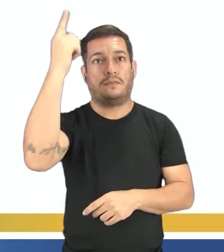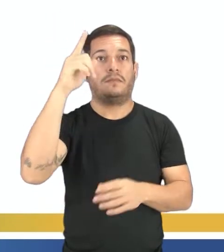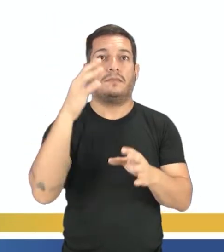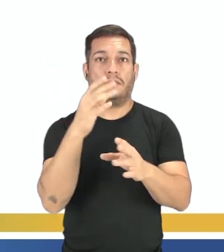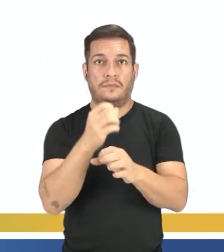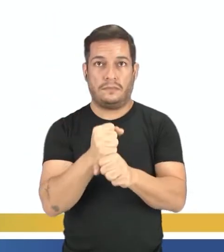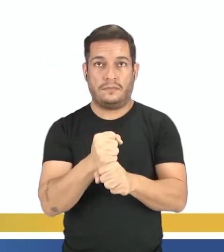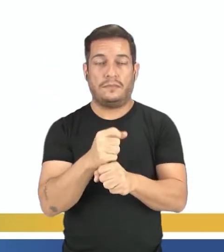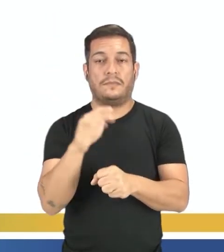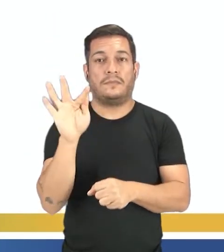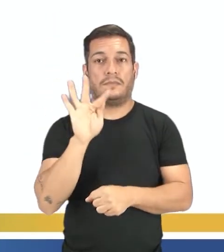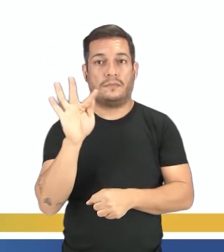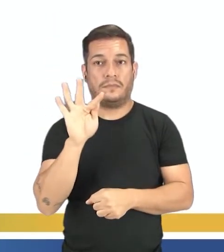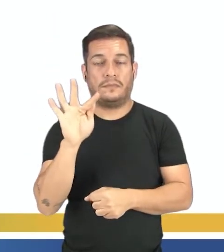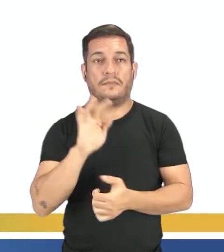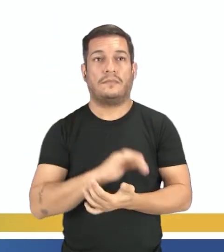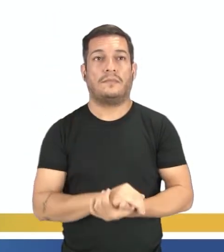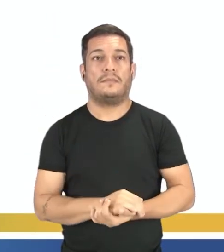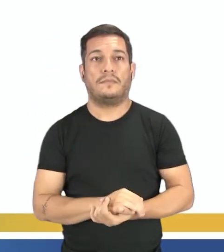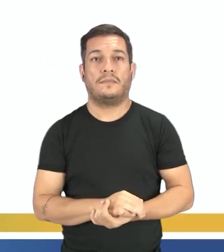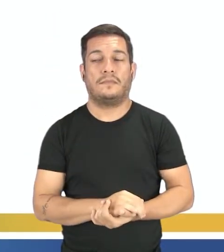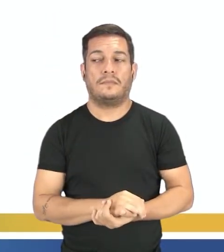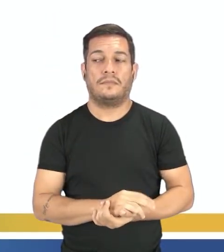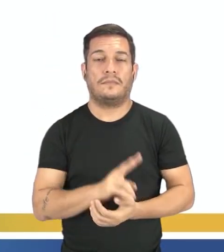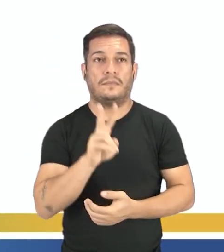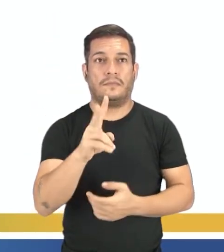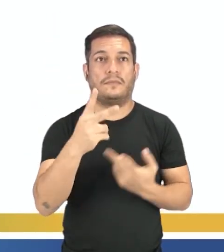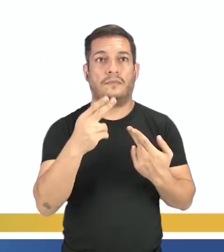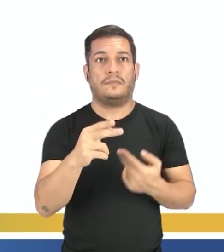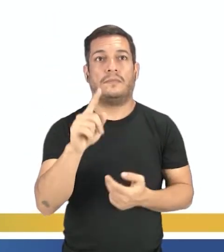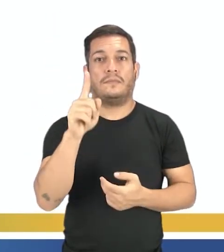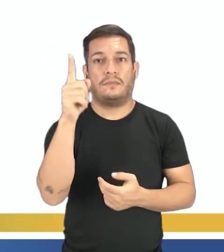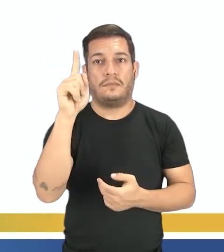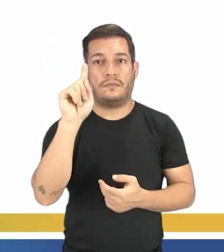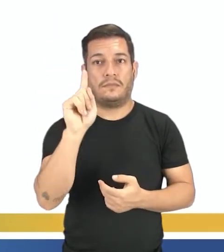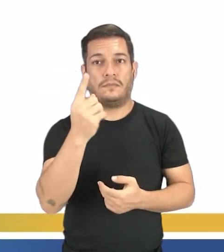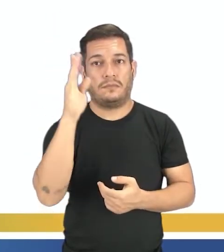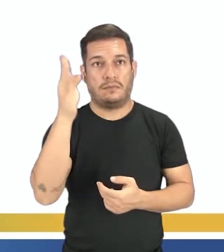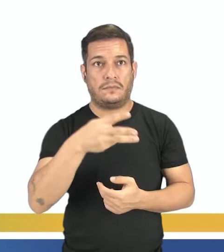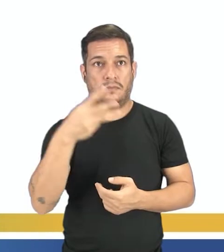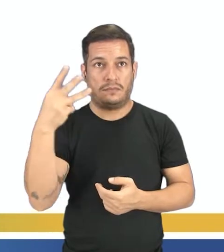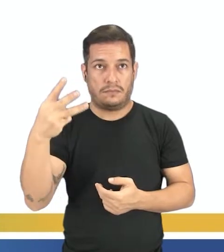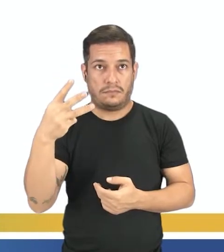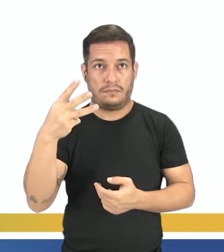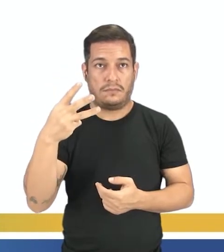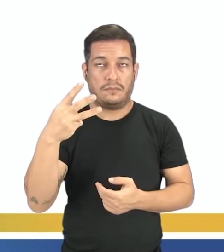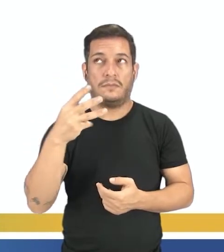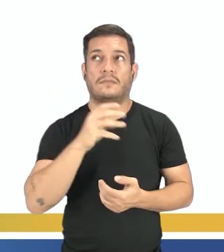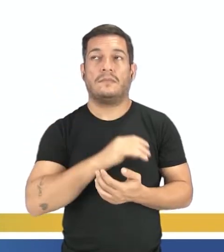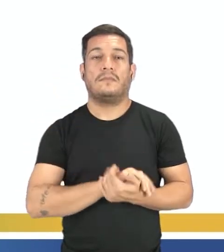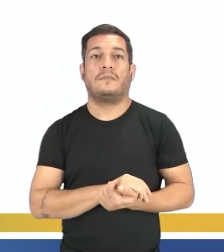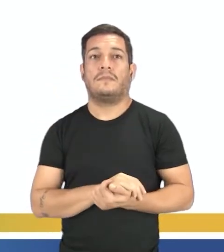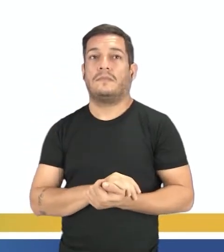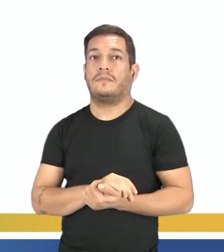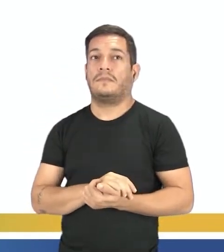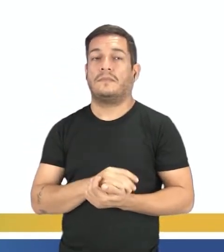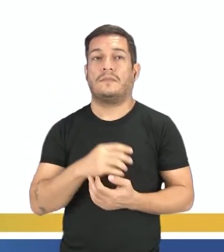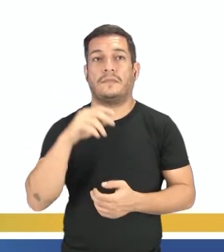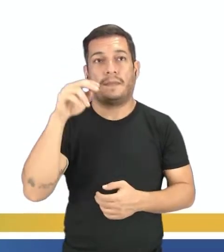calculado pela seguinte fórmula. V, que representa, né, o nosso volume, que é igual a